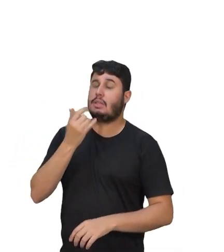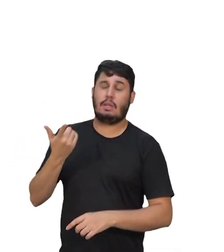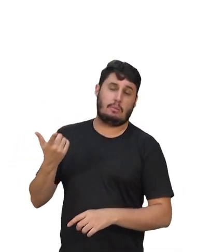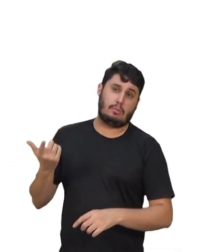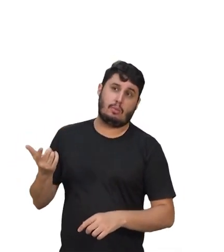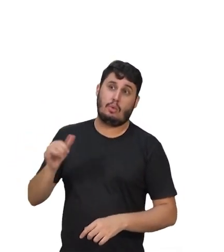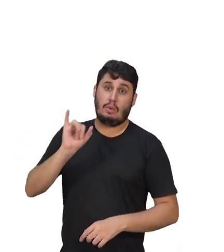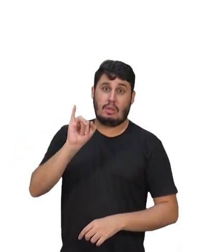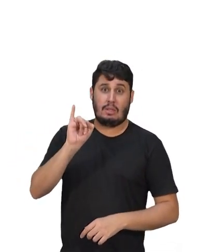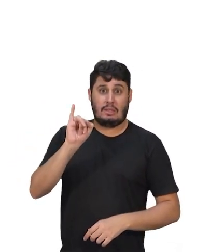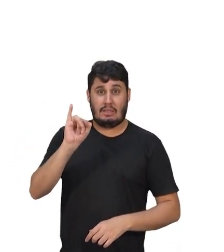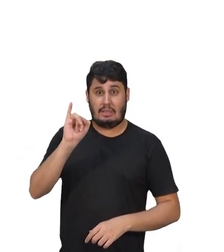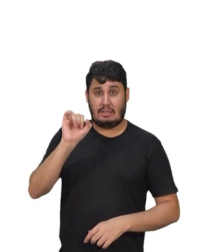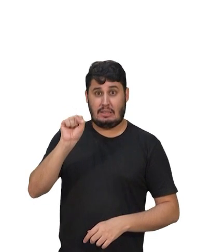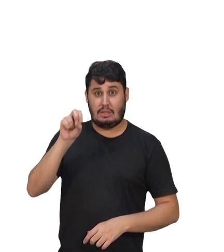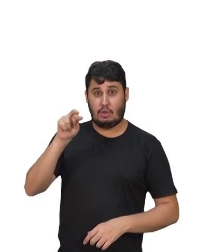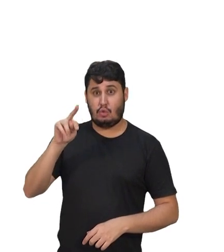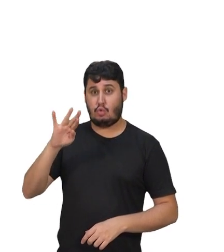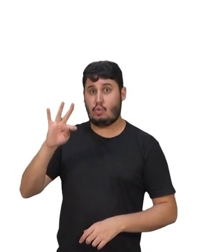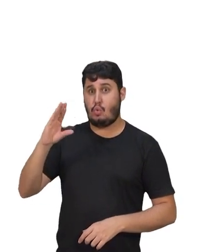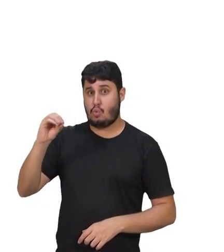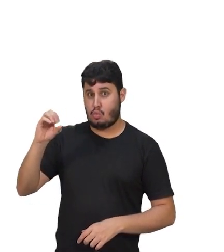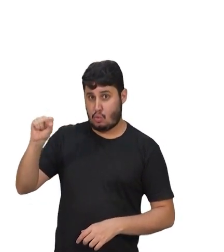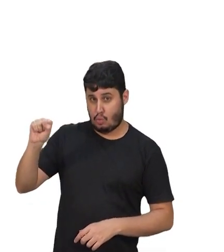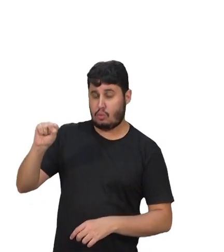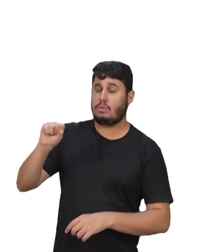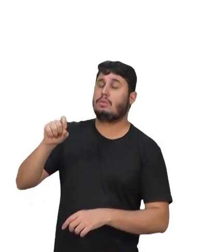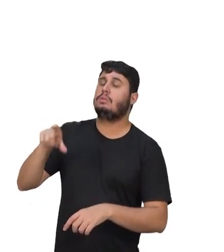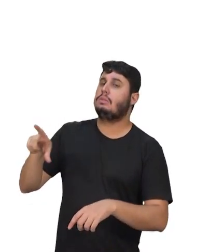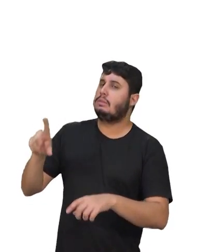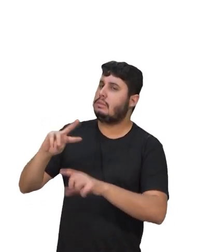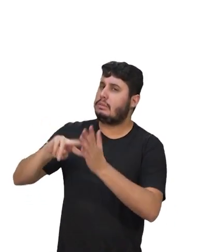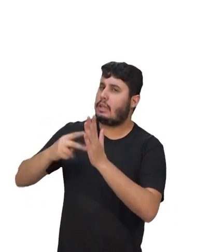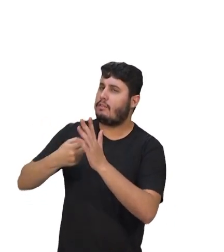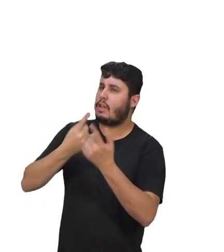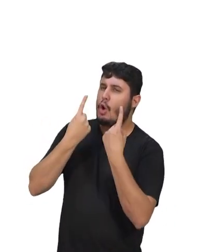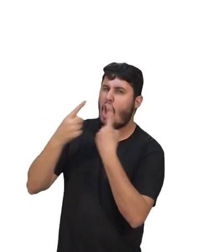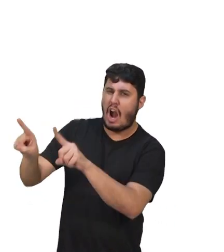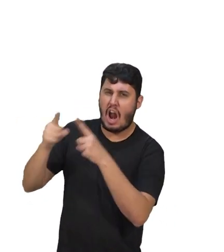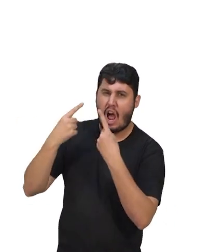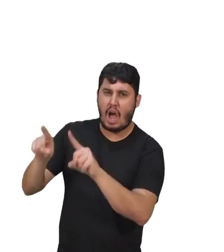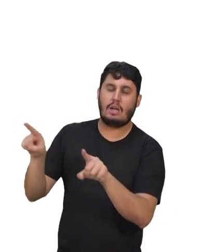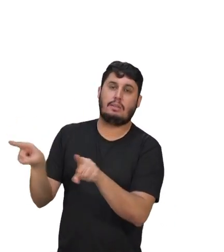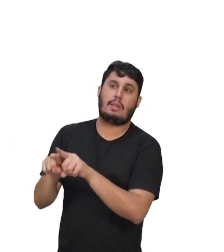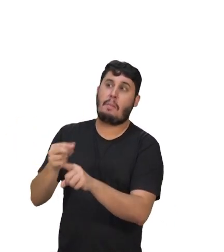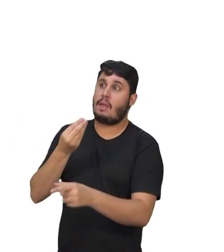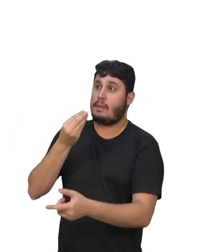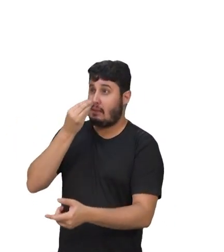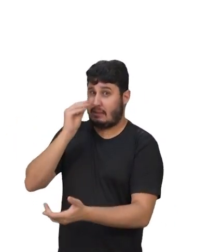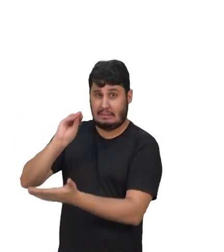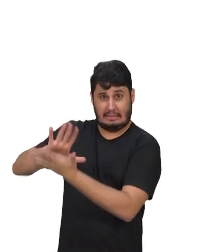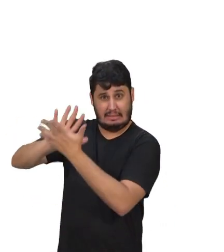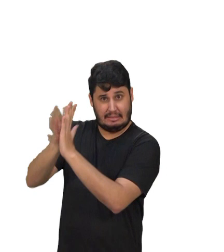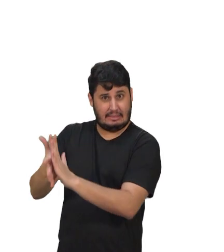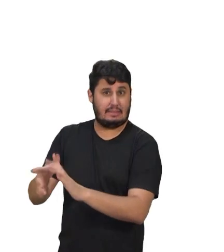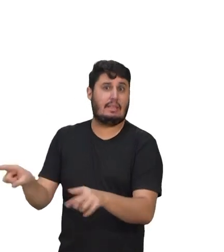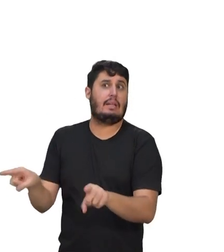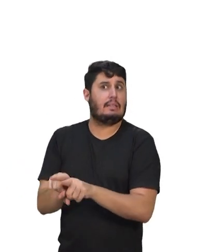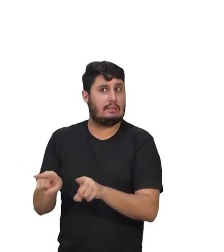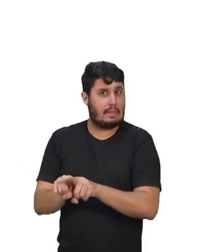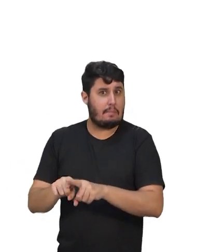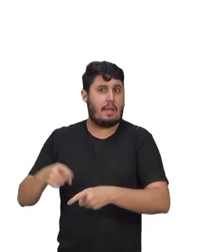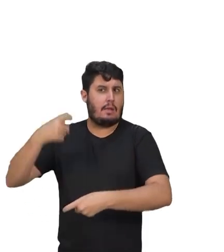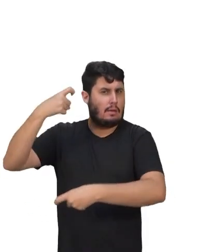verbal. Desprezo, uma violência comportamental, mas também verbal. A gente tem aqui, ó, estupro.